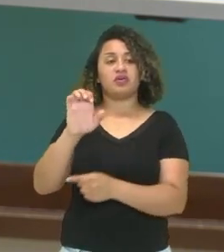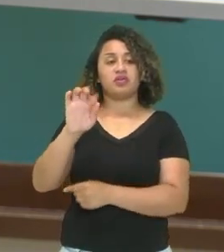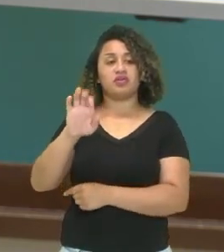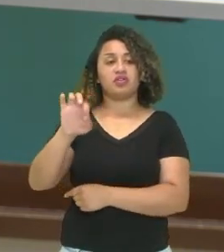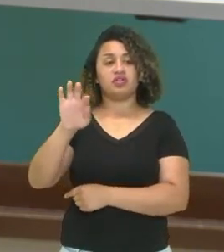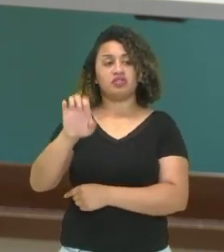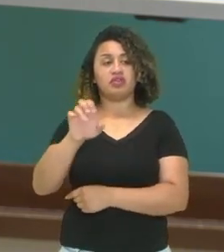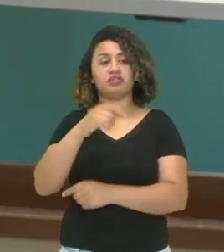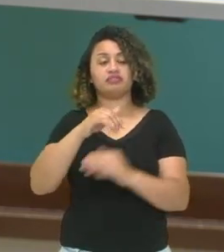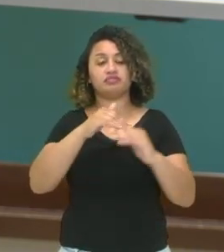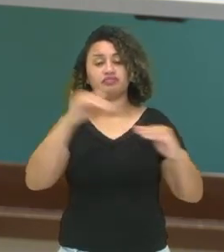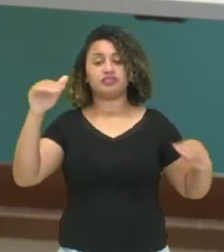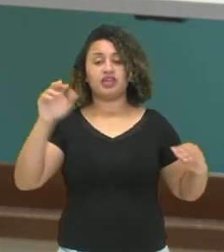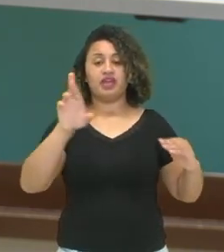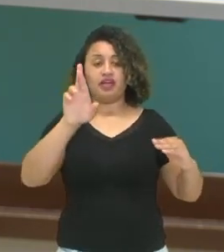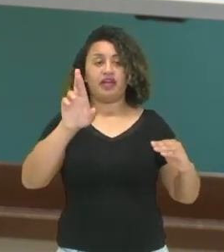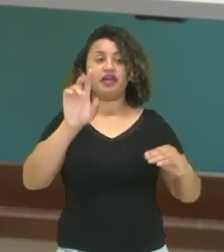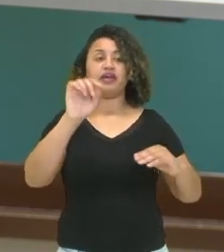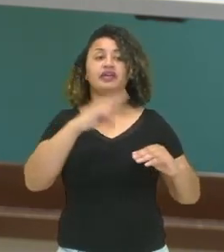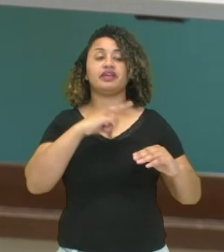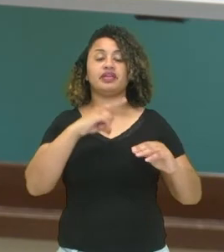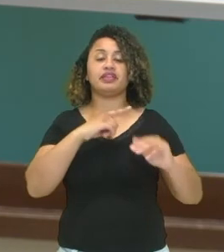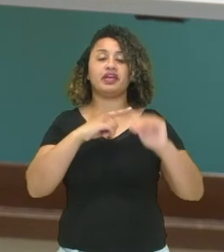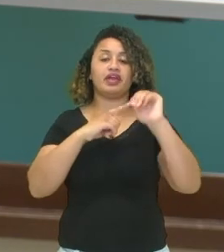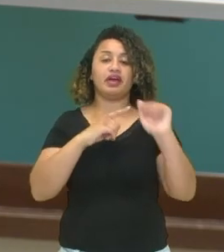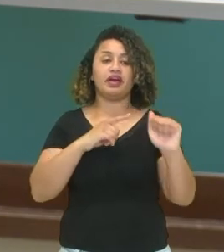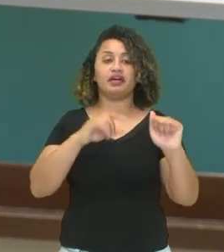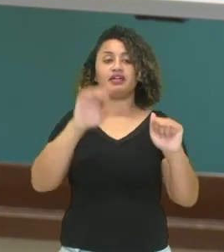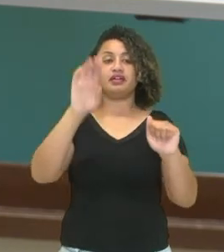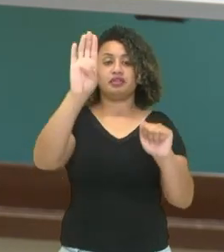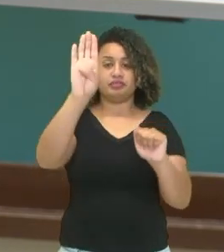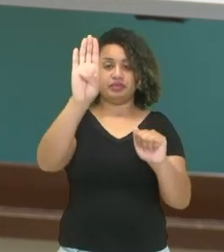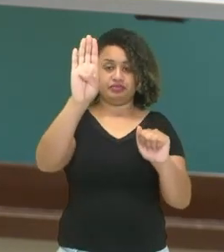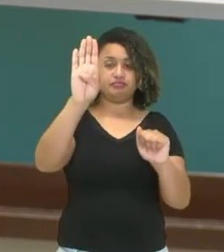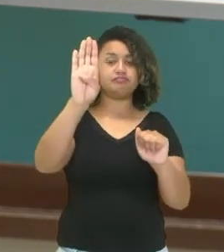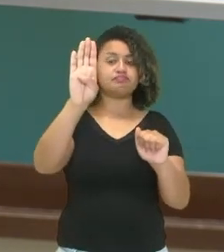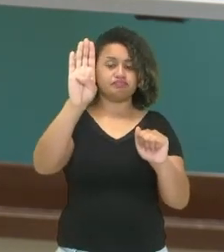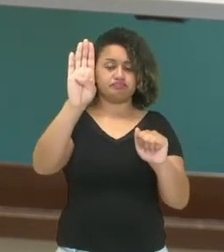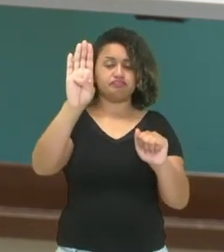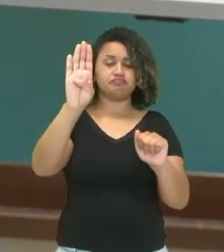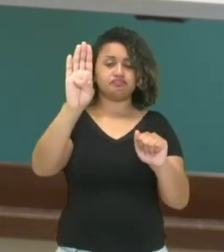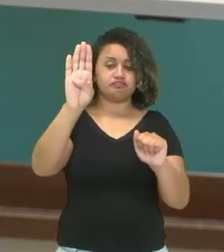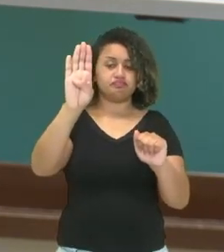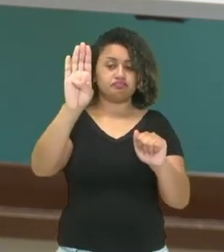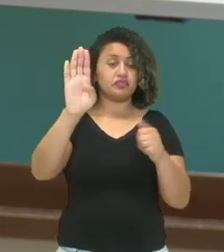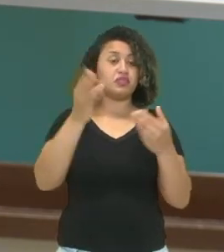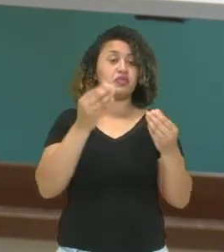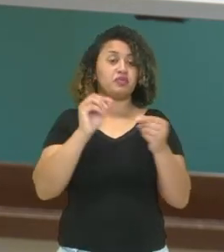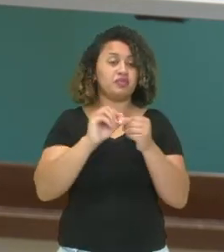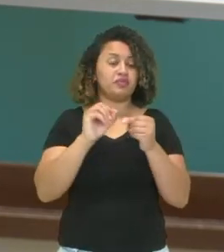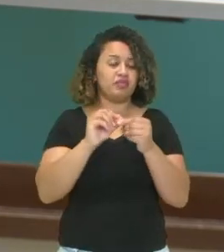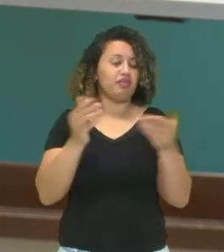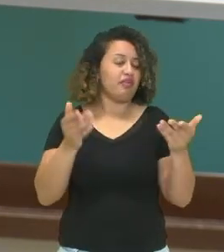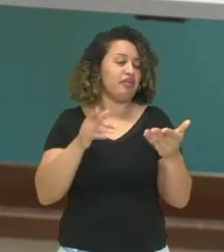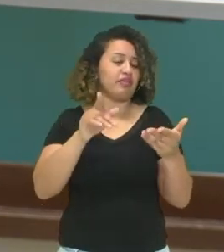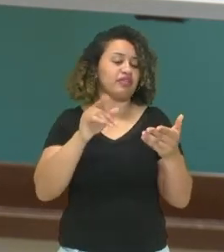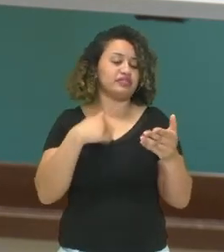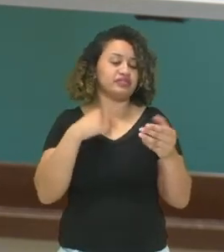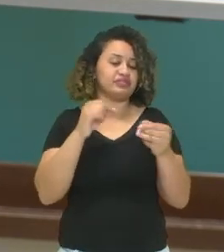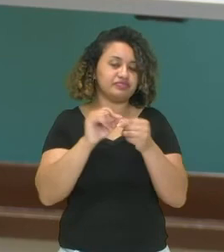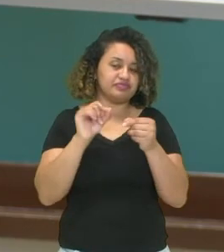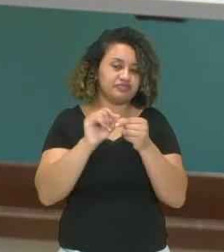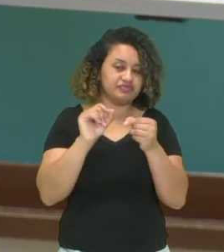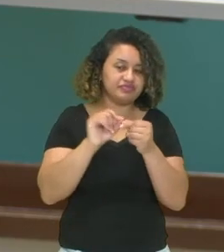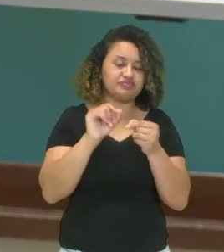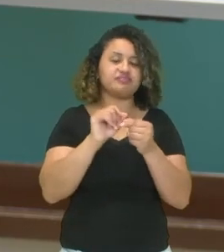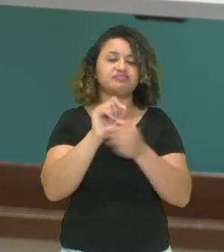da reta R que passa pelos pontos A e pelo ponto B. Agora lembrou como que a gente